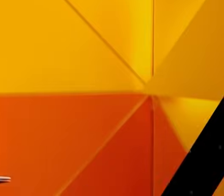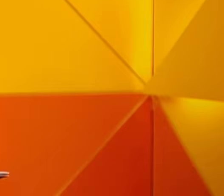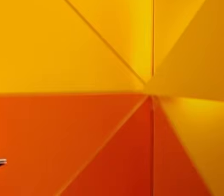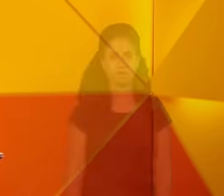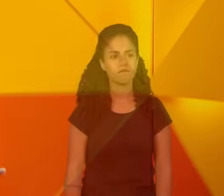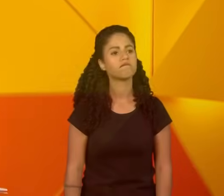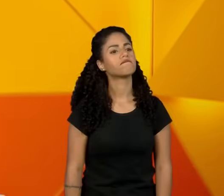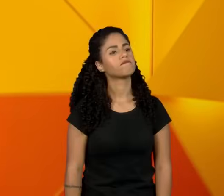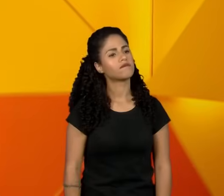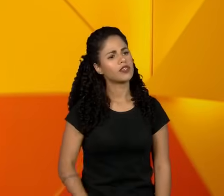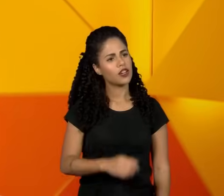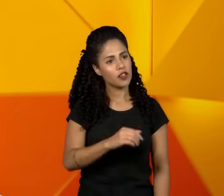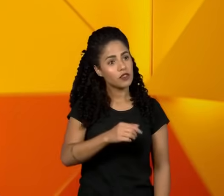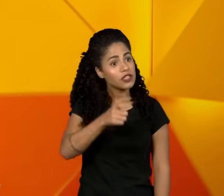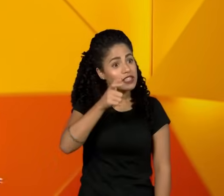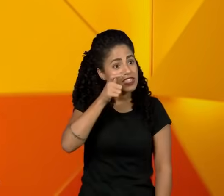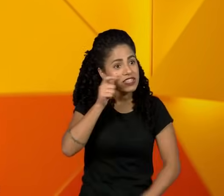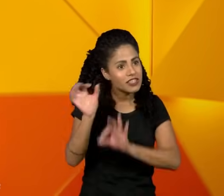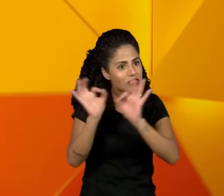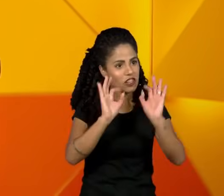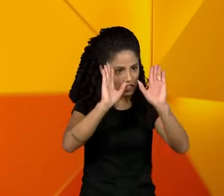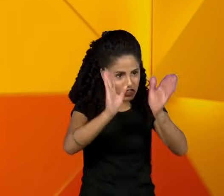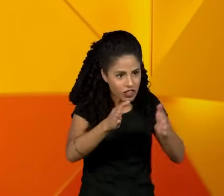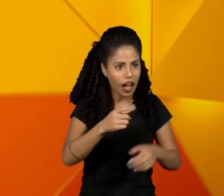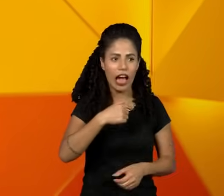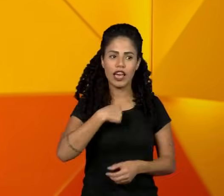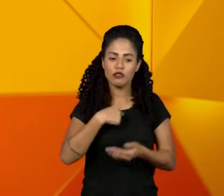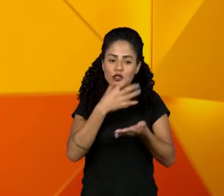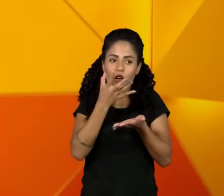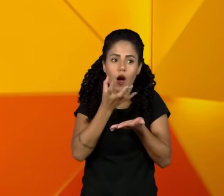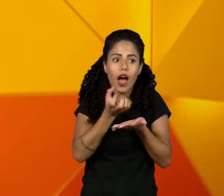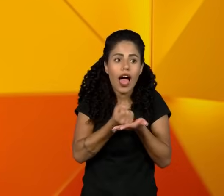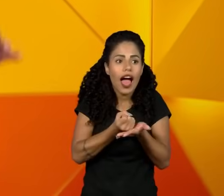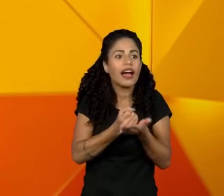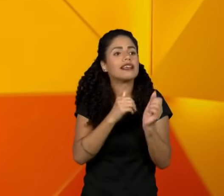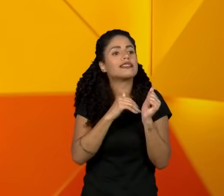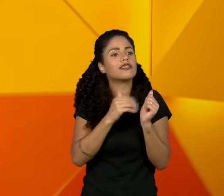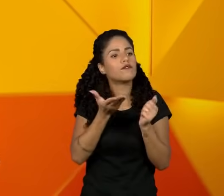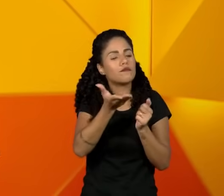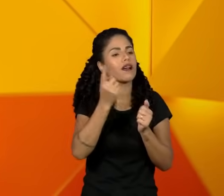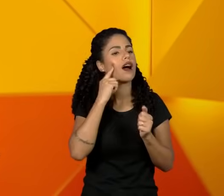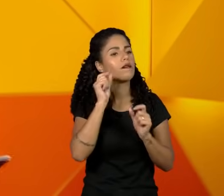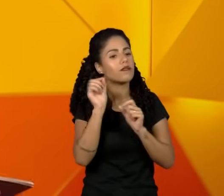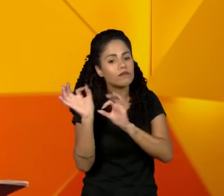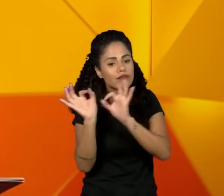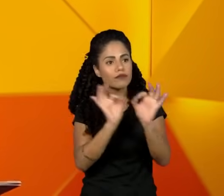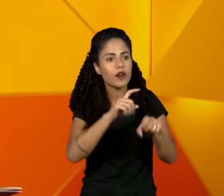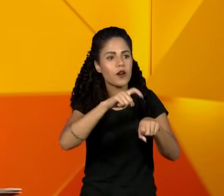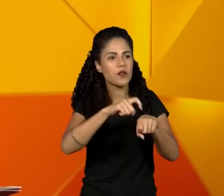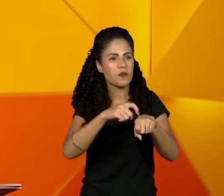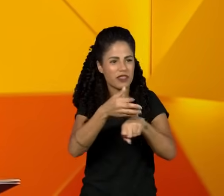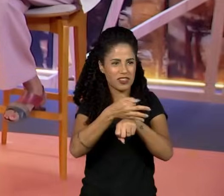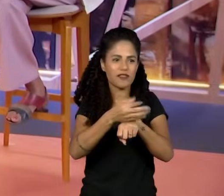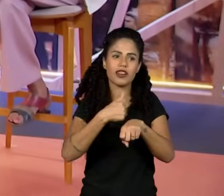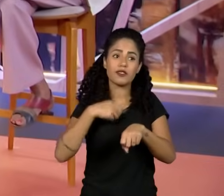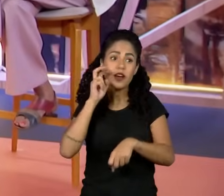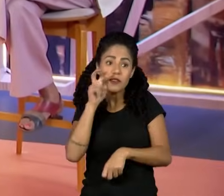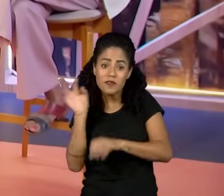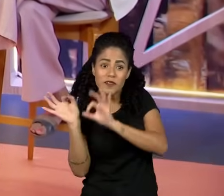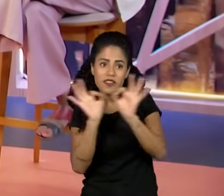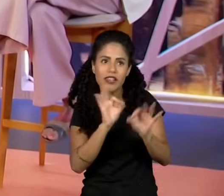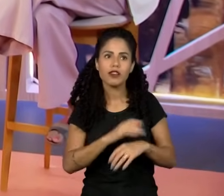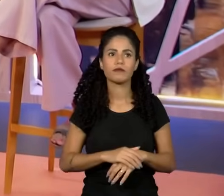goes away. Sidney, você já assistiu? Eu salvei na lista, estou prestes a tirar férias e claro que vou assistir. Eu assisti